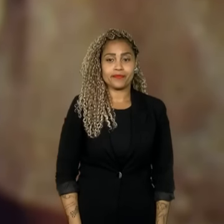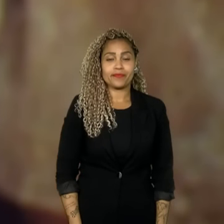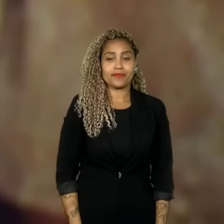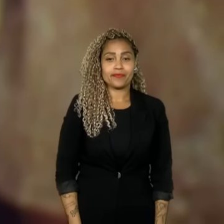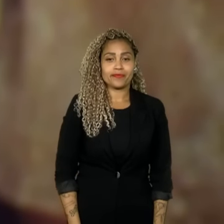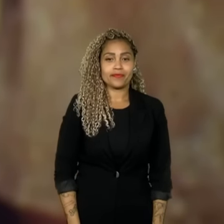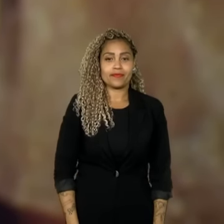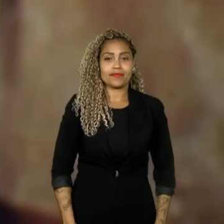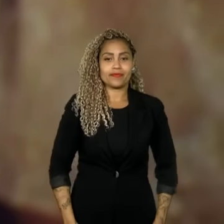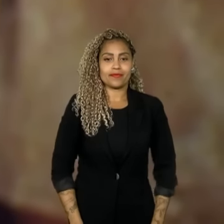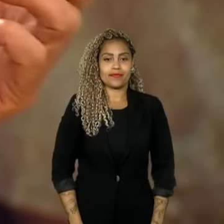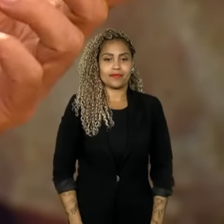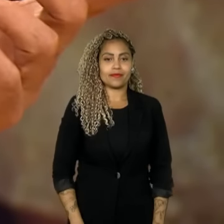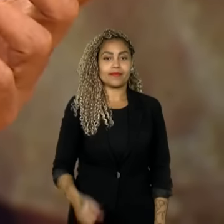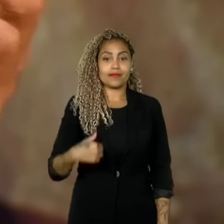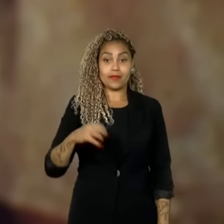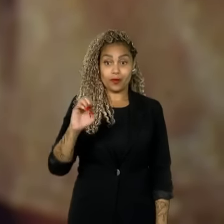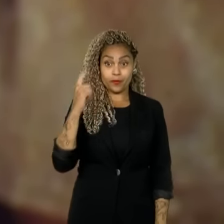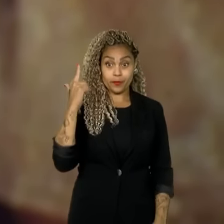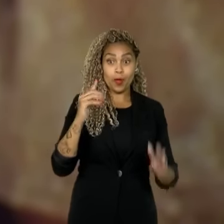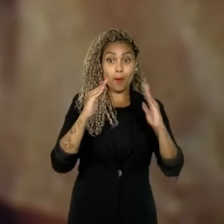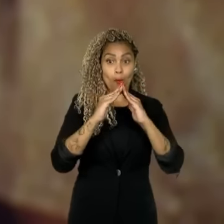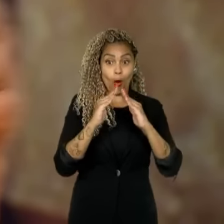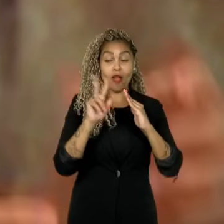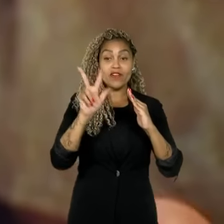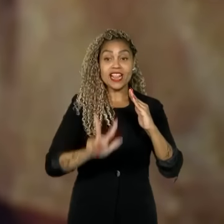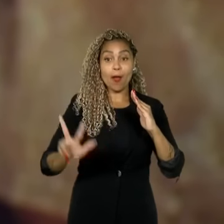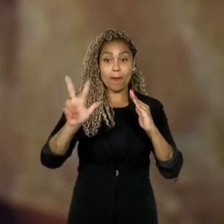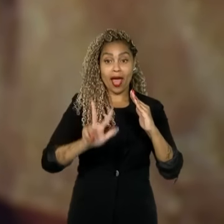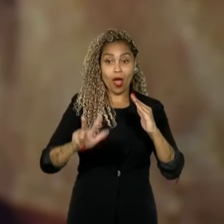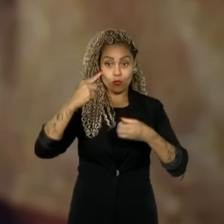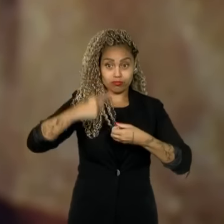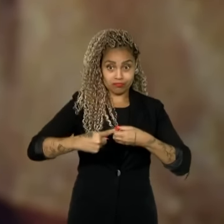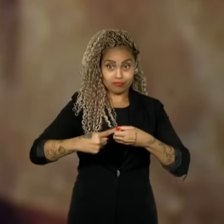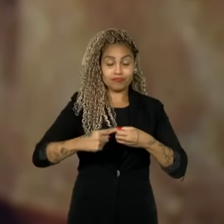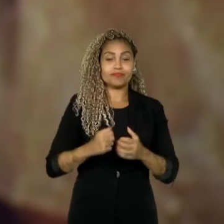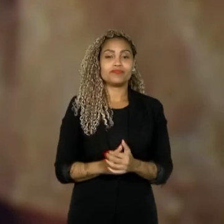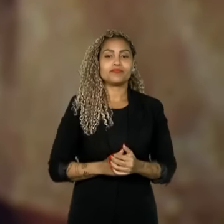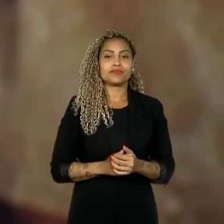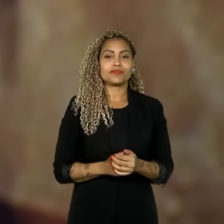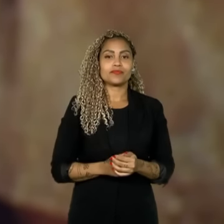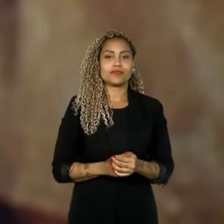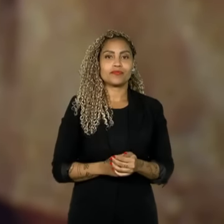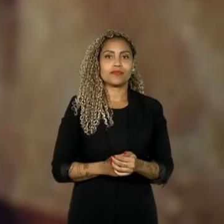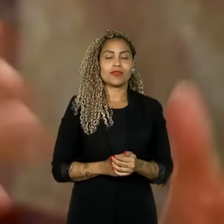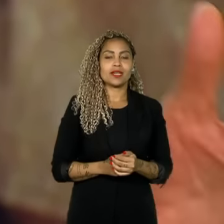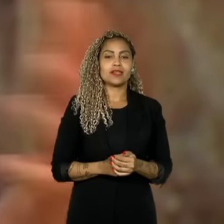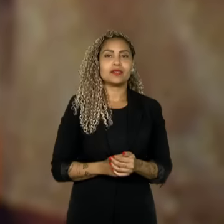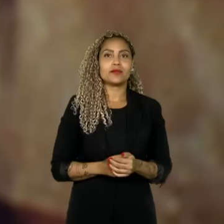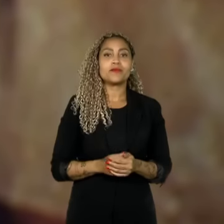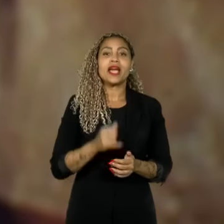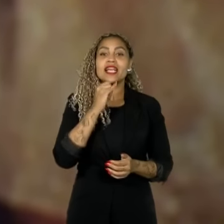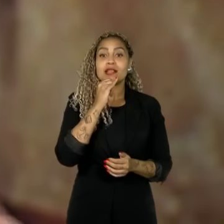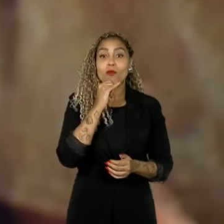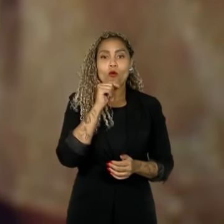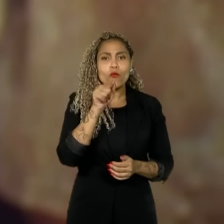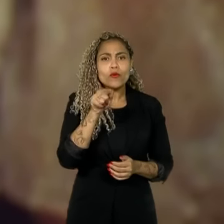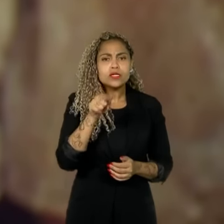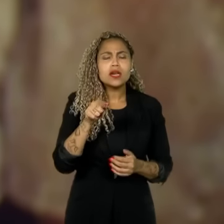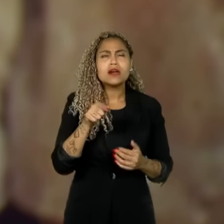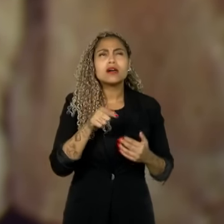Eu morava em Vila Isabel e fui... Um jogo assim, você depois que passa, é que